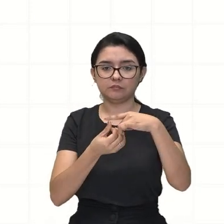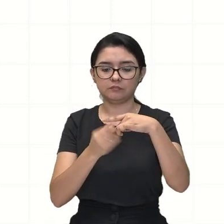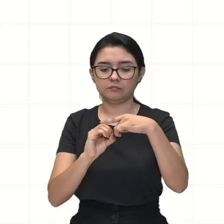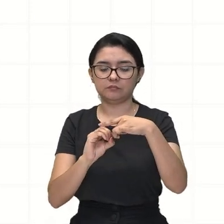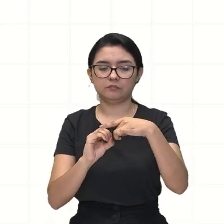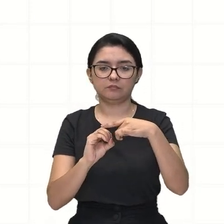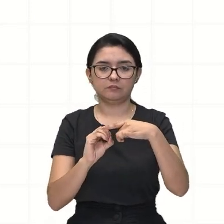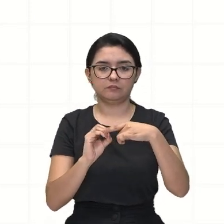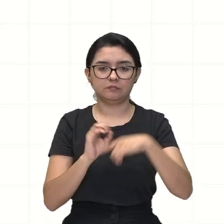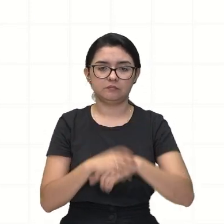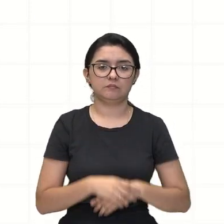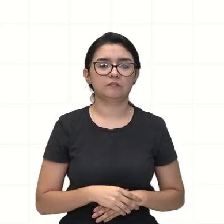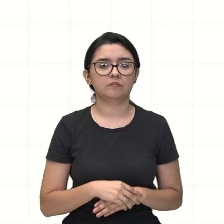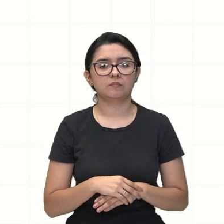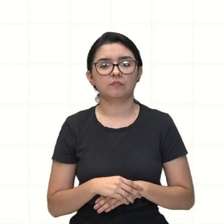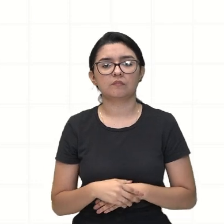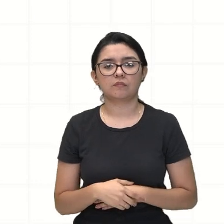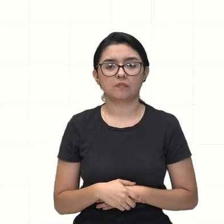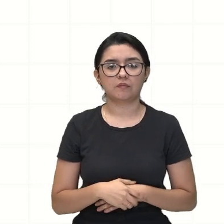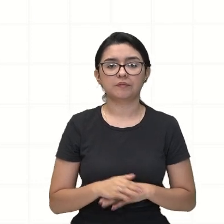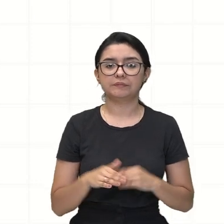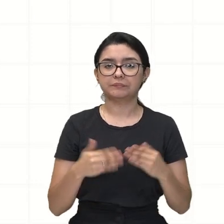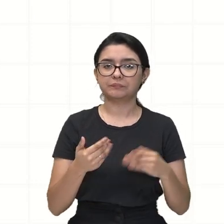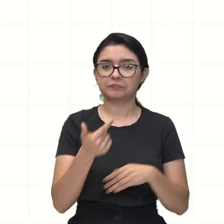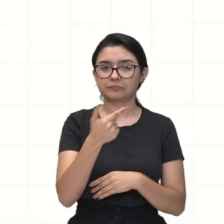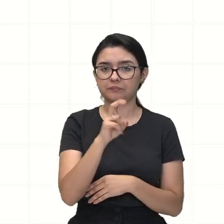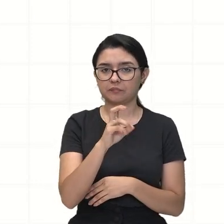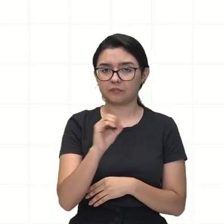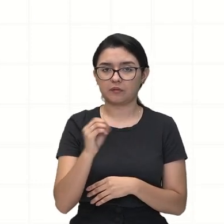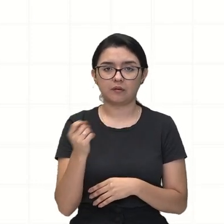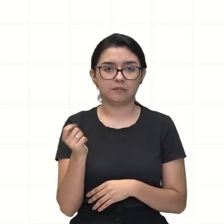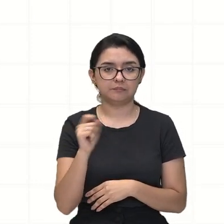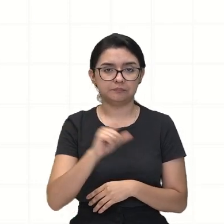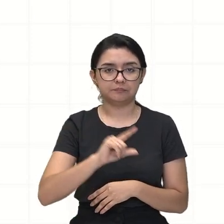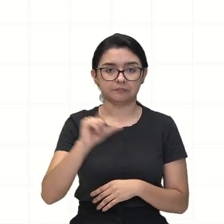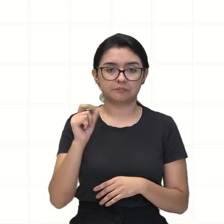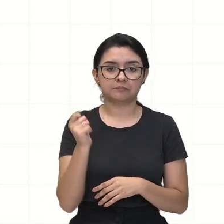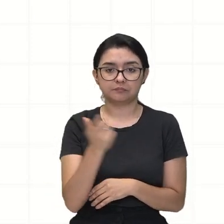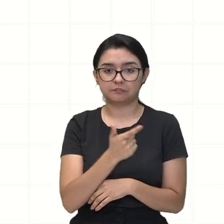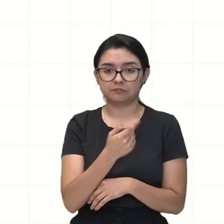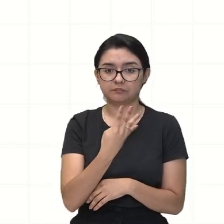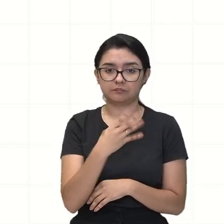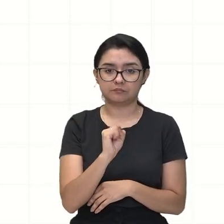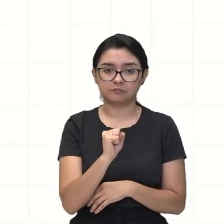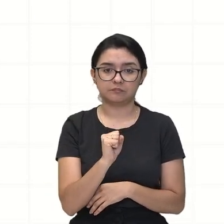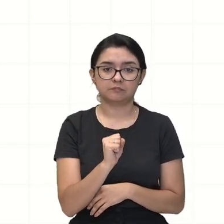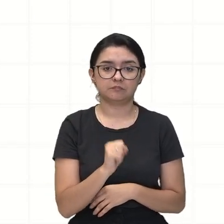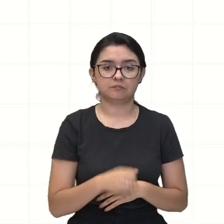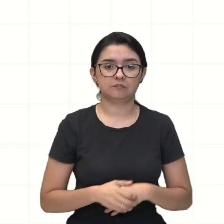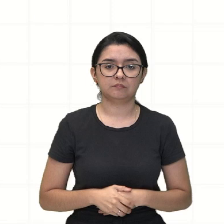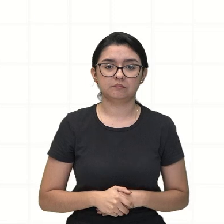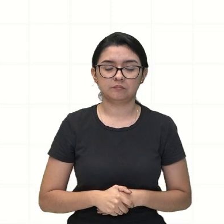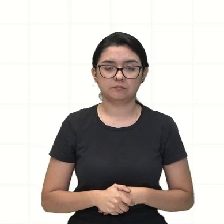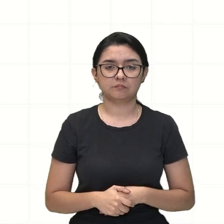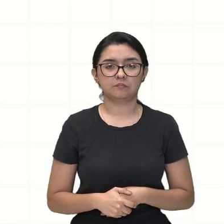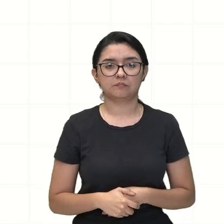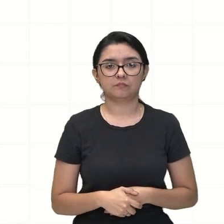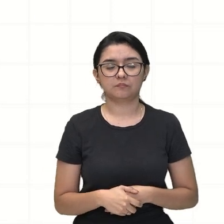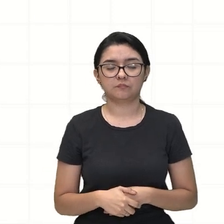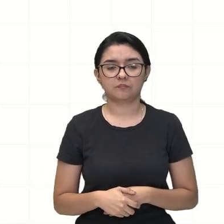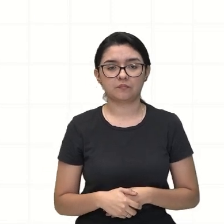60. Como o 50 é maior que o 48, eu posso dizer que 60 sobre 50 é maior que